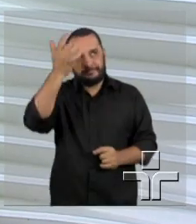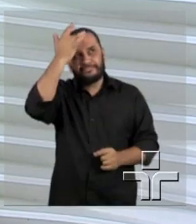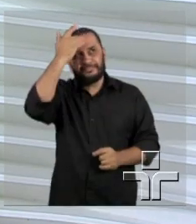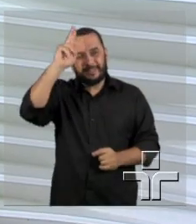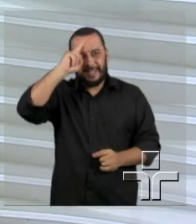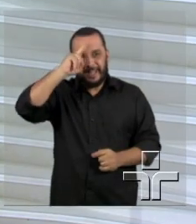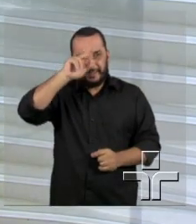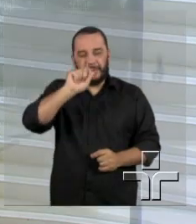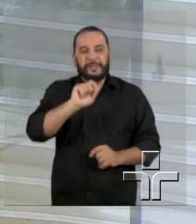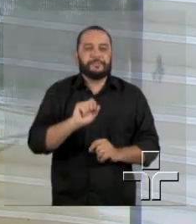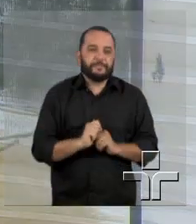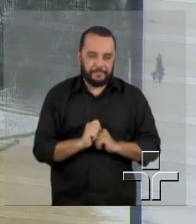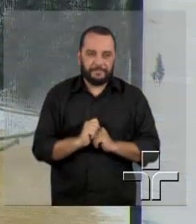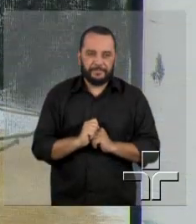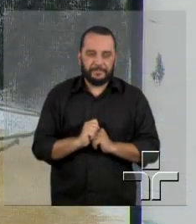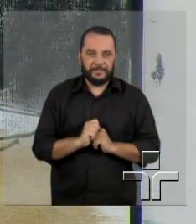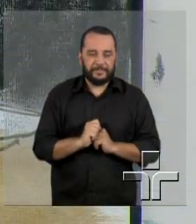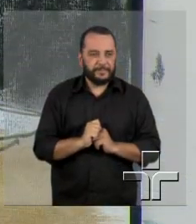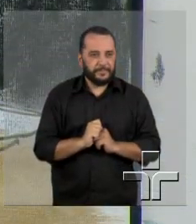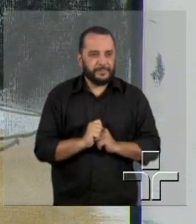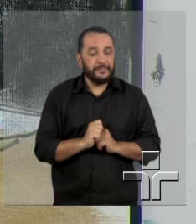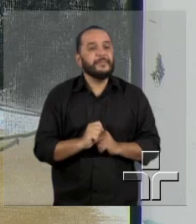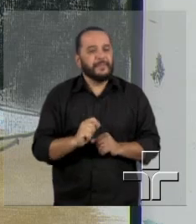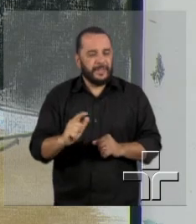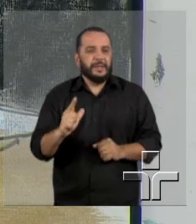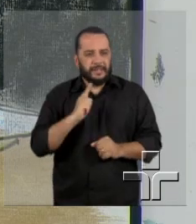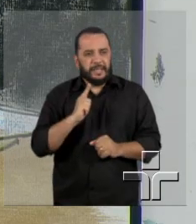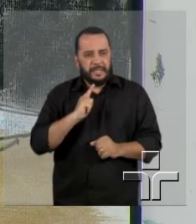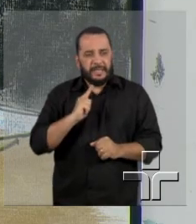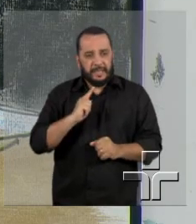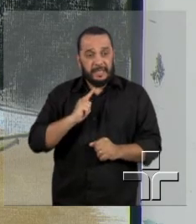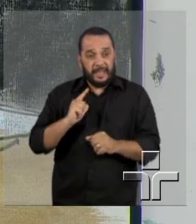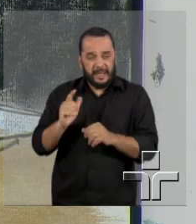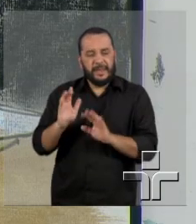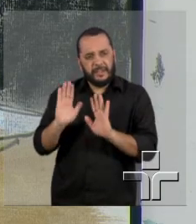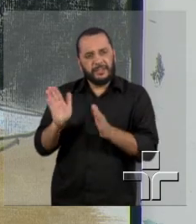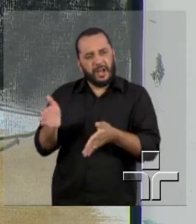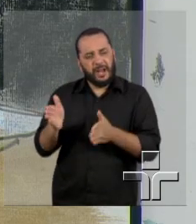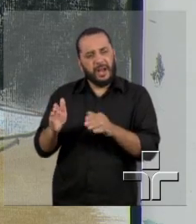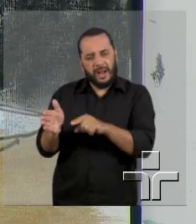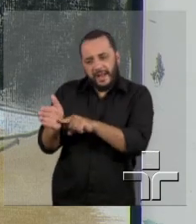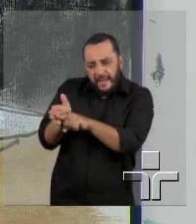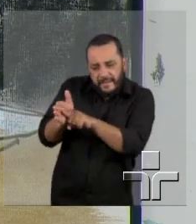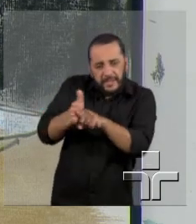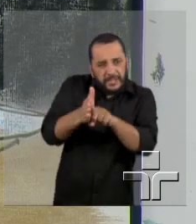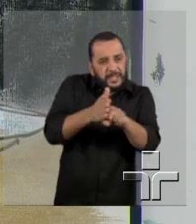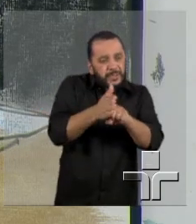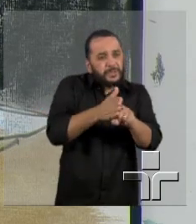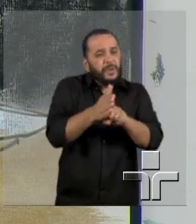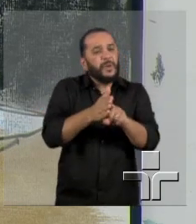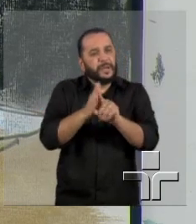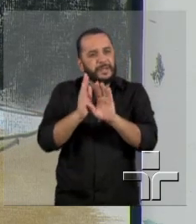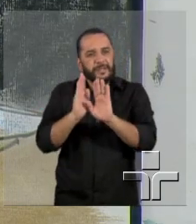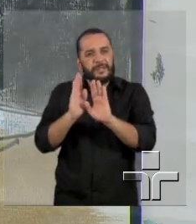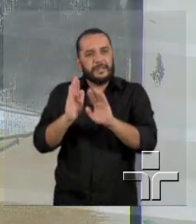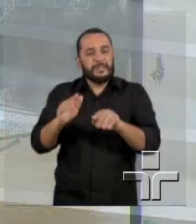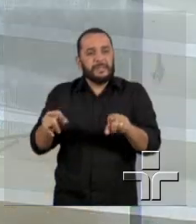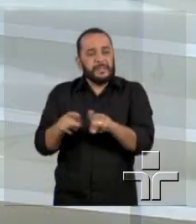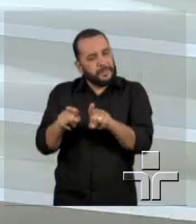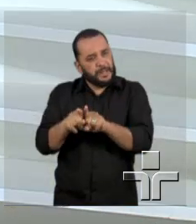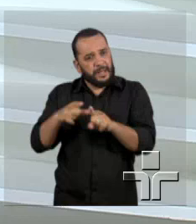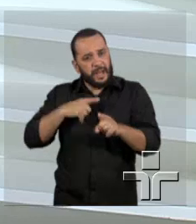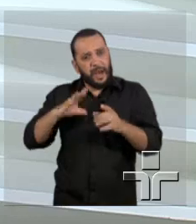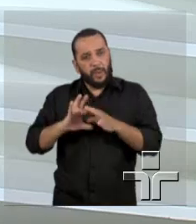quando precedidas as investigações, precedidos e os atos processuais de autorização